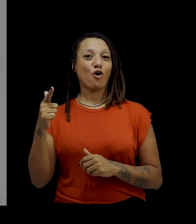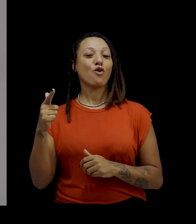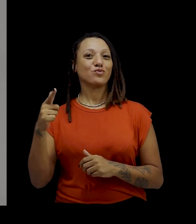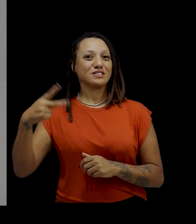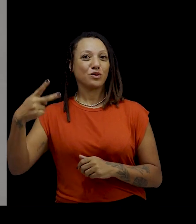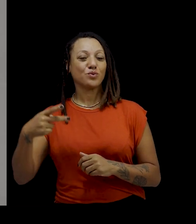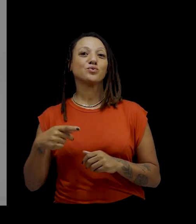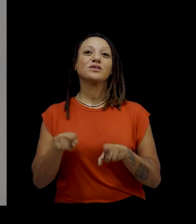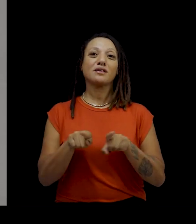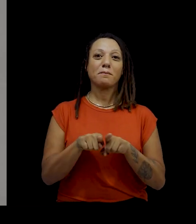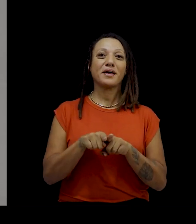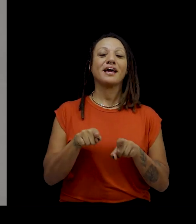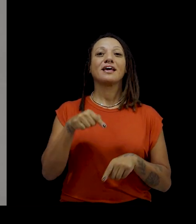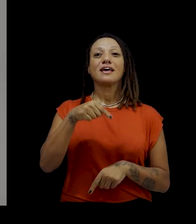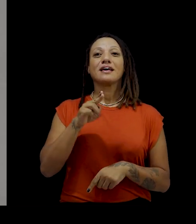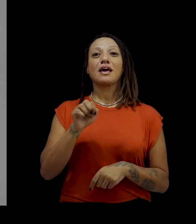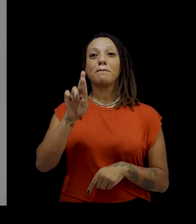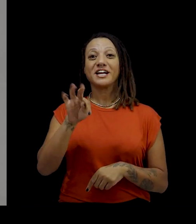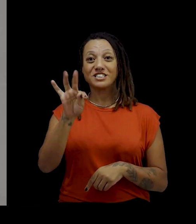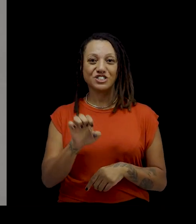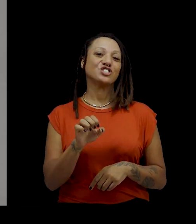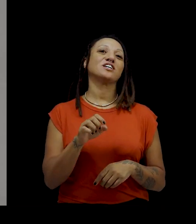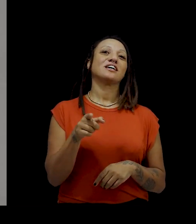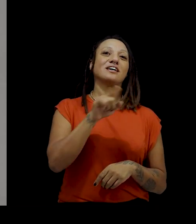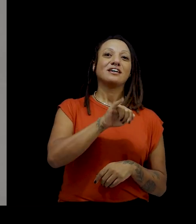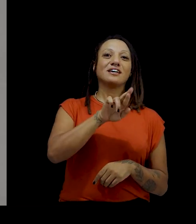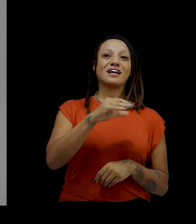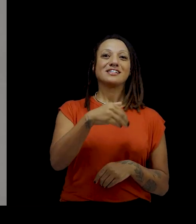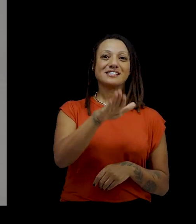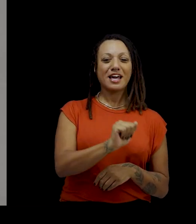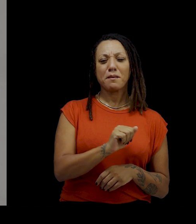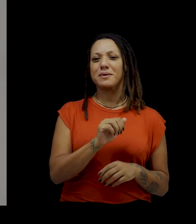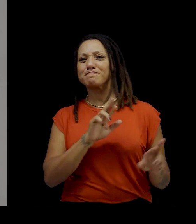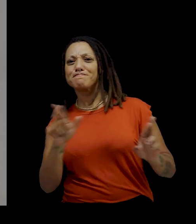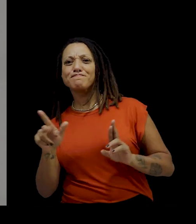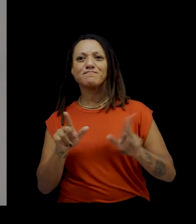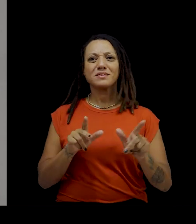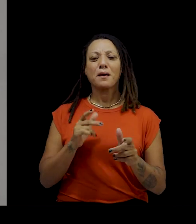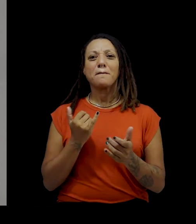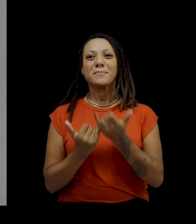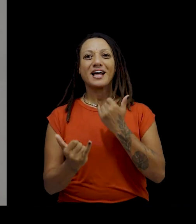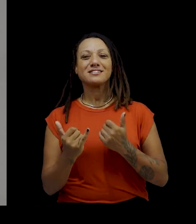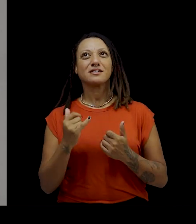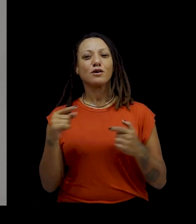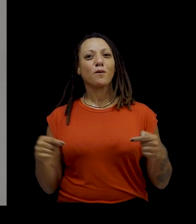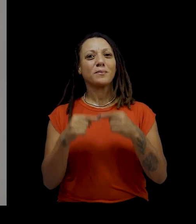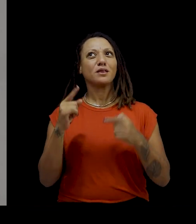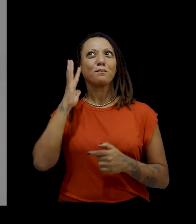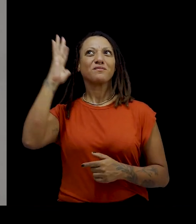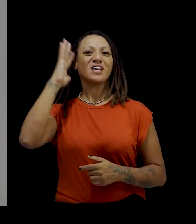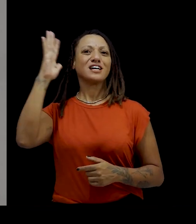Sol Chegar e o Quebrante do Iracema, talvez por isso, assim, as referências me parecem um pouco mais de uma